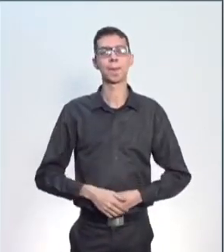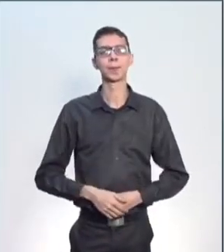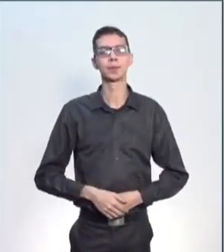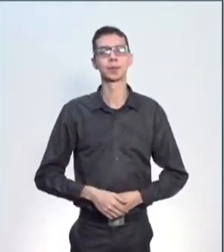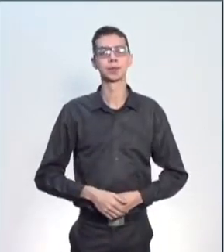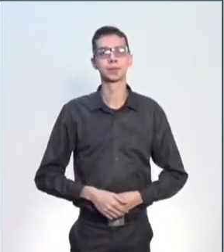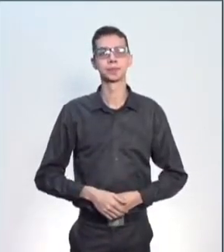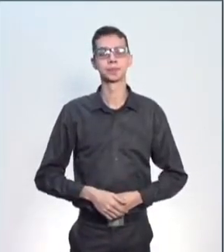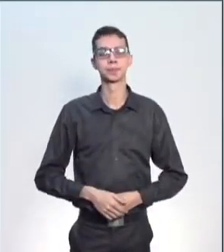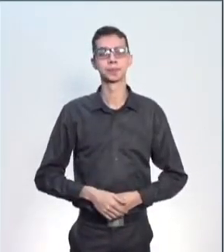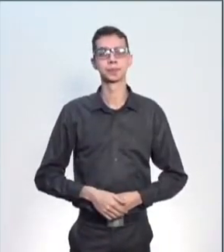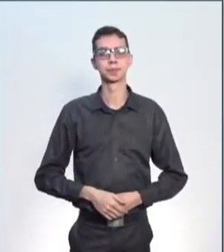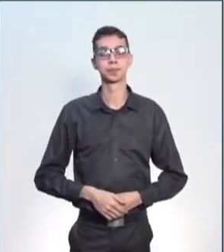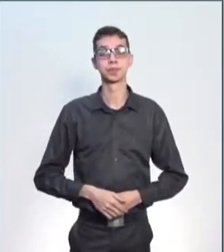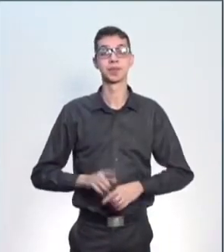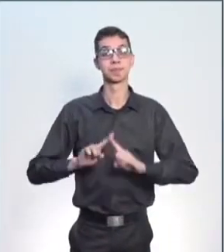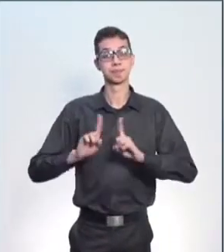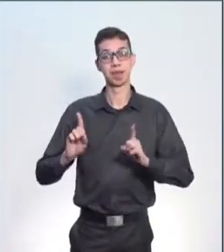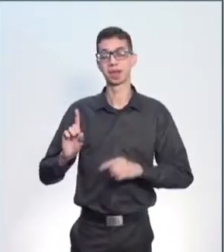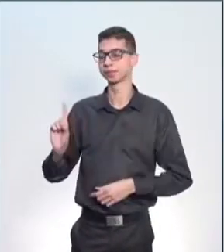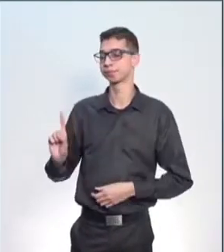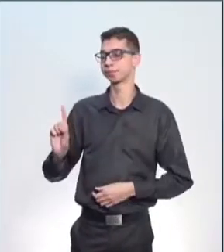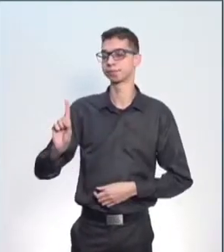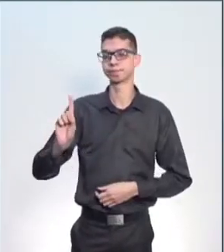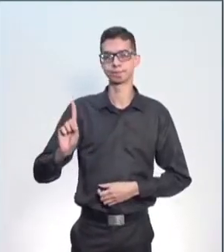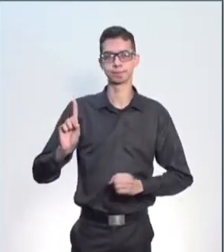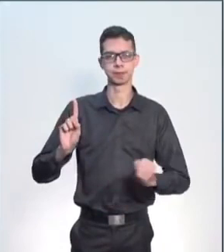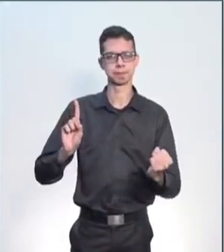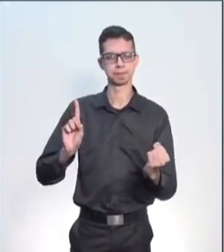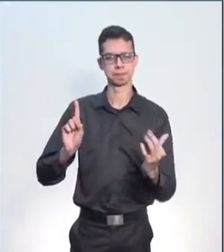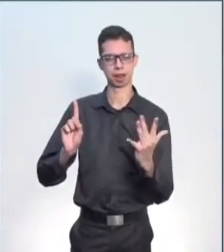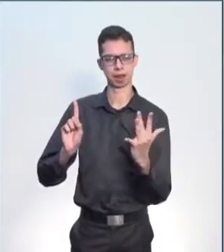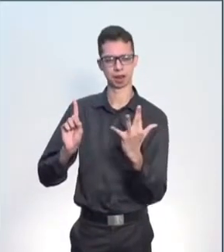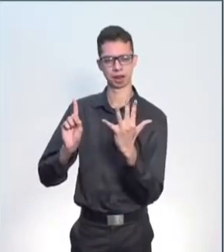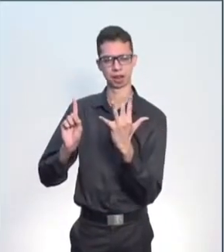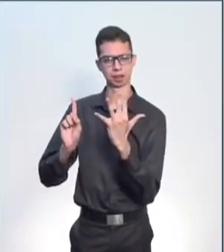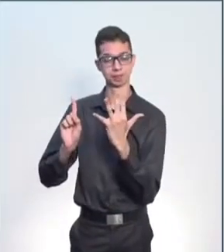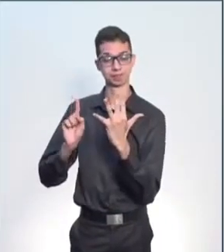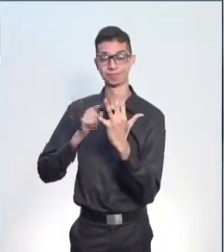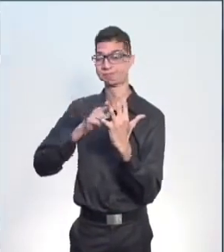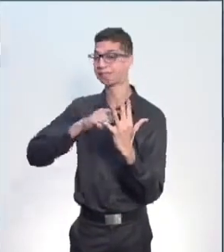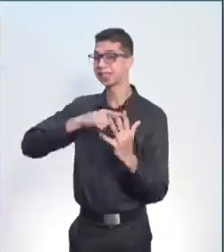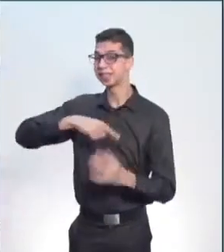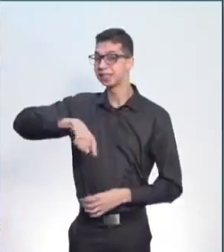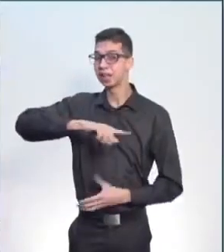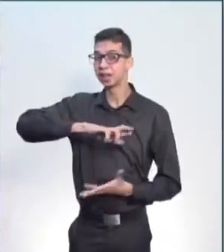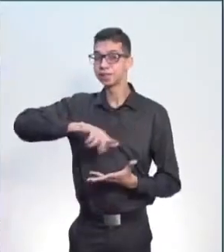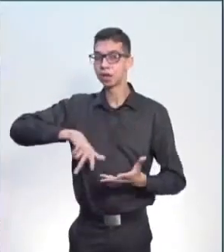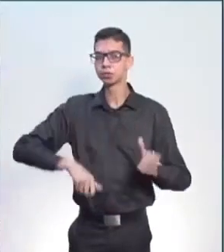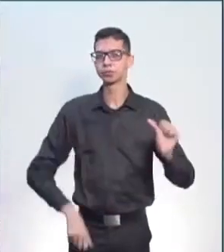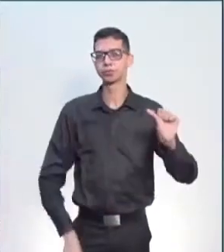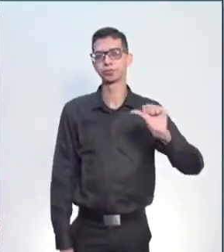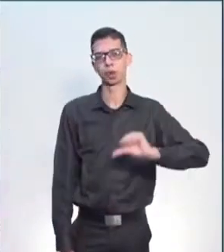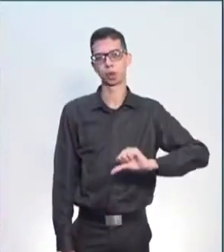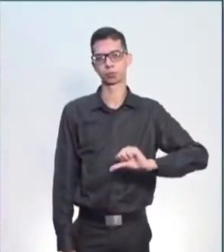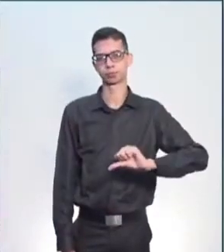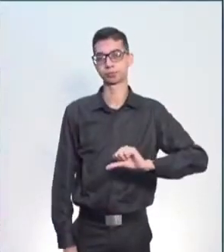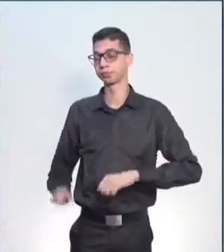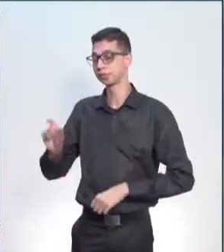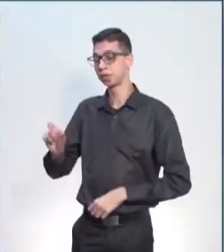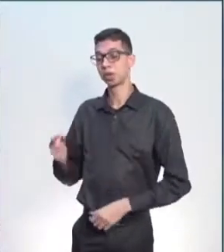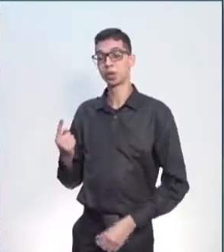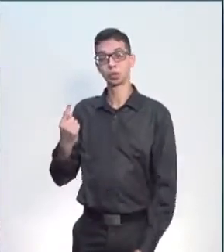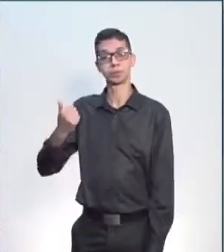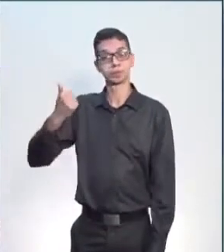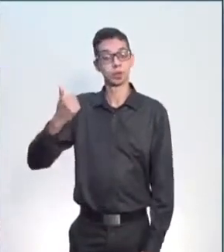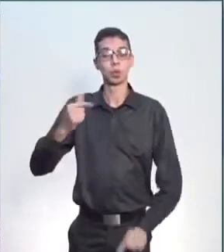a tantos que não são bons. Este é um capítulo 15 da obra O Príncipe, de Maquiavel. Então, o que que Maquiavel está